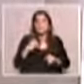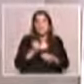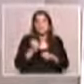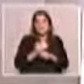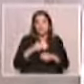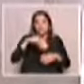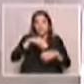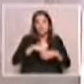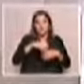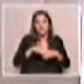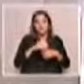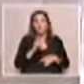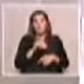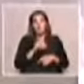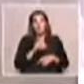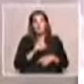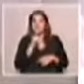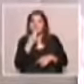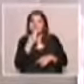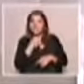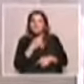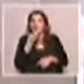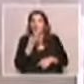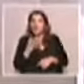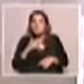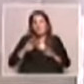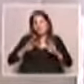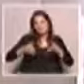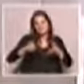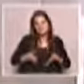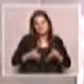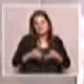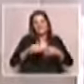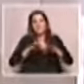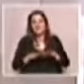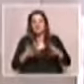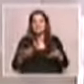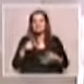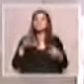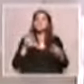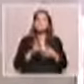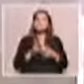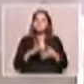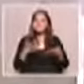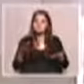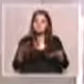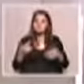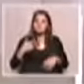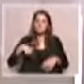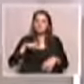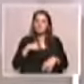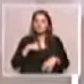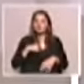um confessionário, e portanto agradecer o momento, mas não é preciso, aqui a questão tem a ver com quando nós